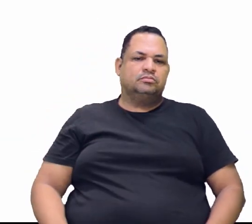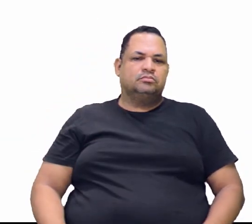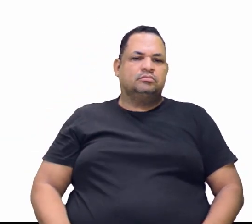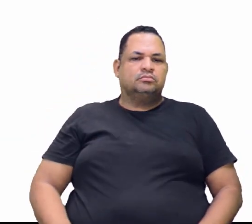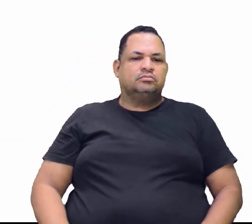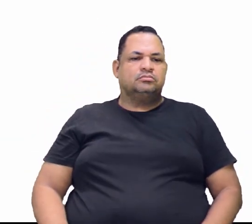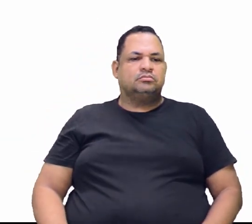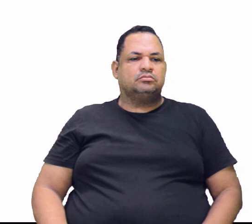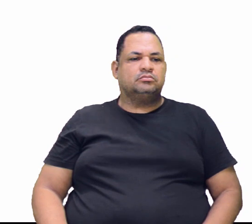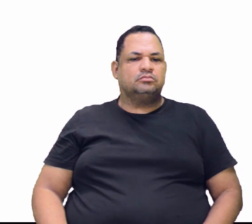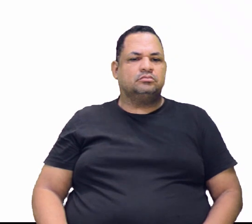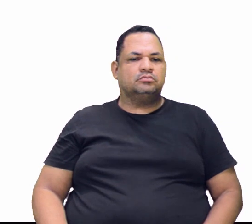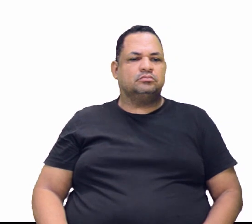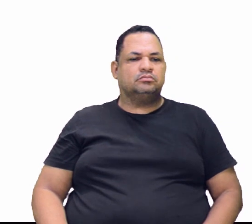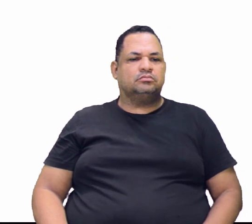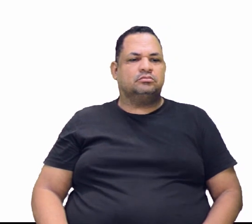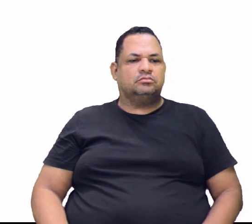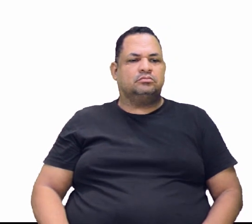Aí.